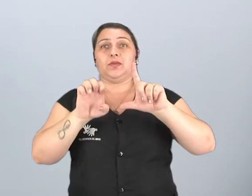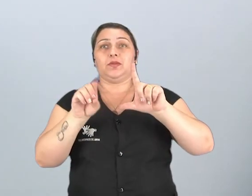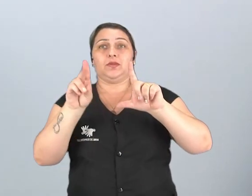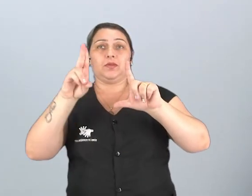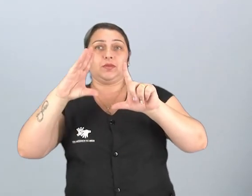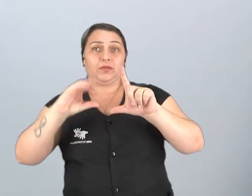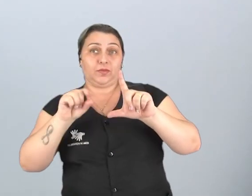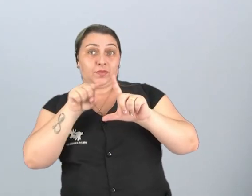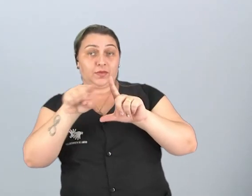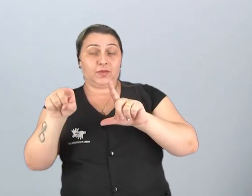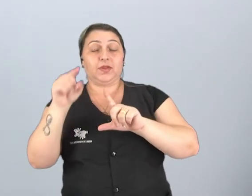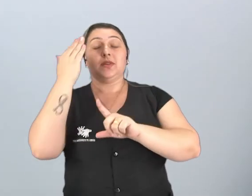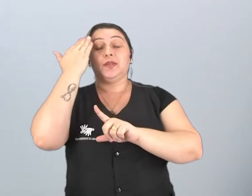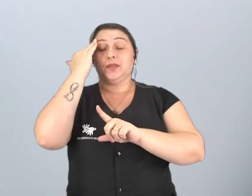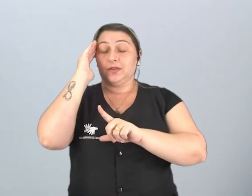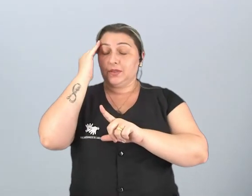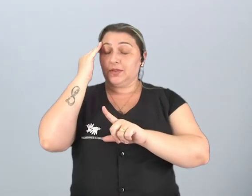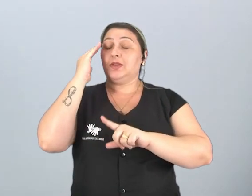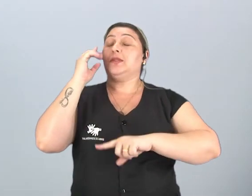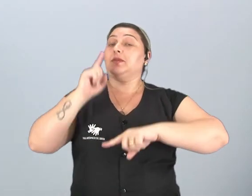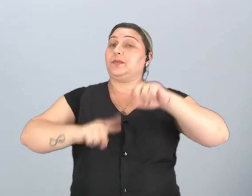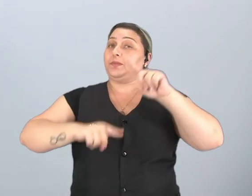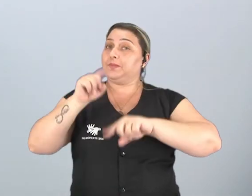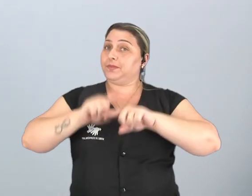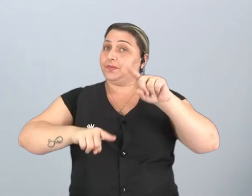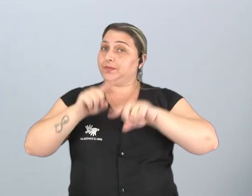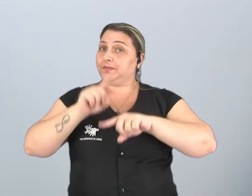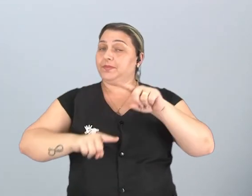plataforma Eduque para vocês terem todo o acesso ao nosso